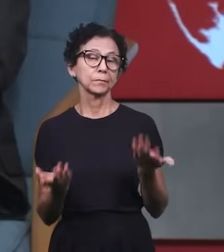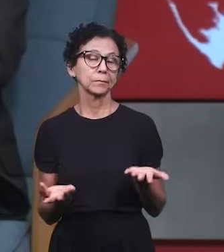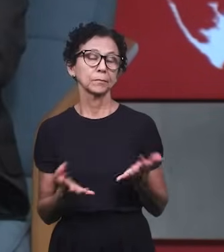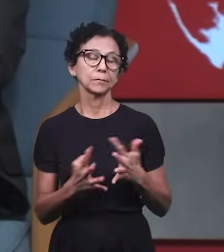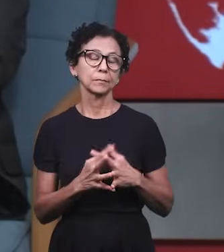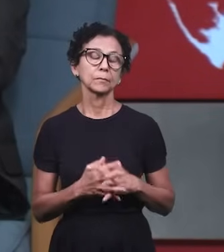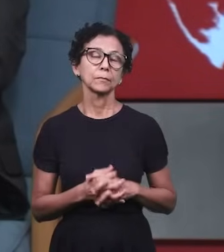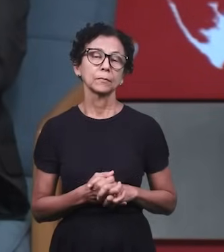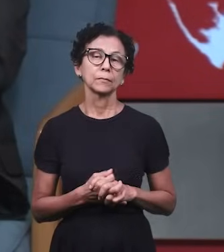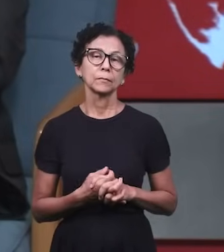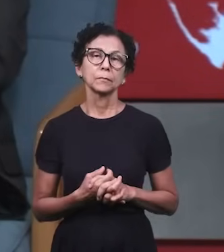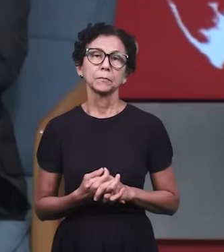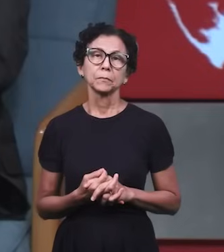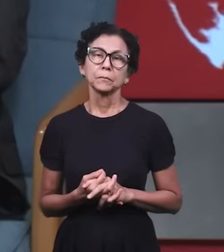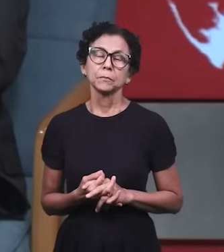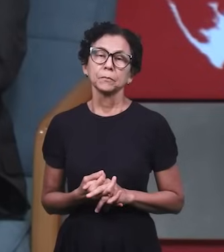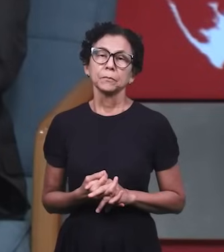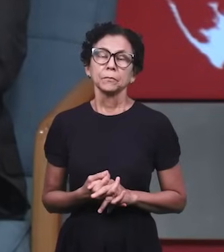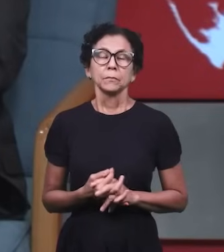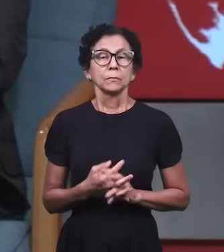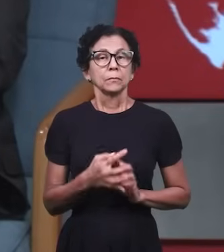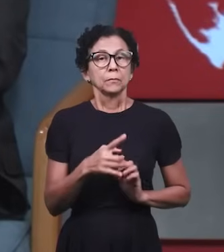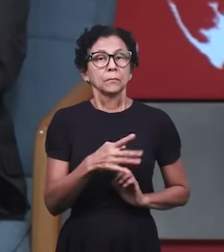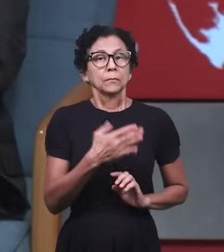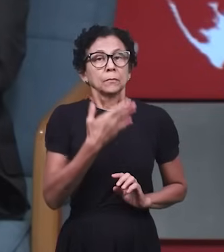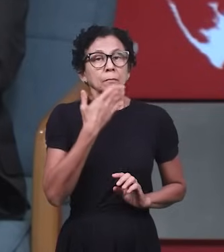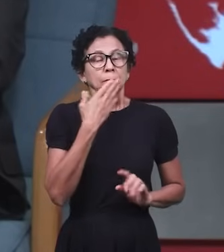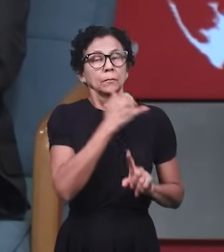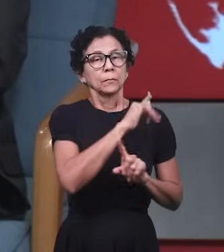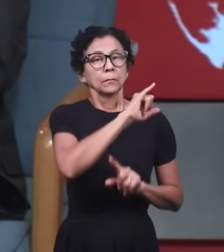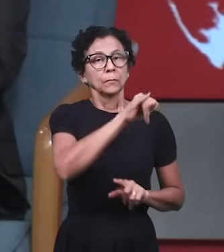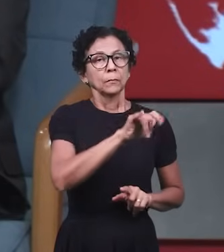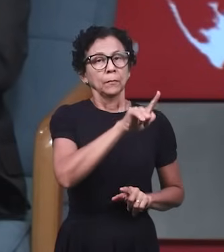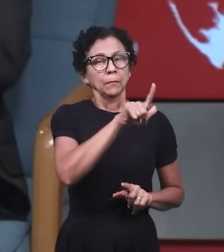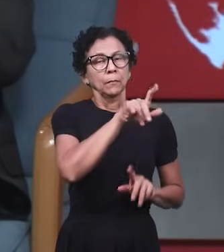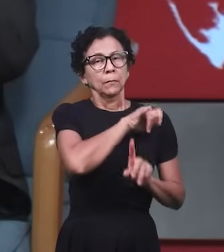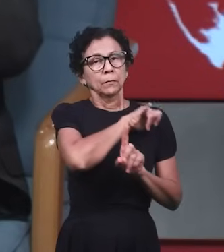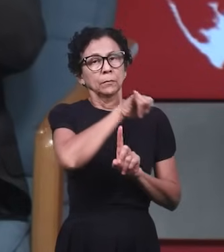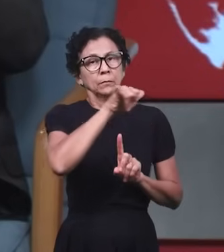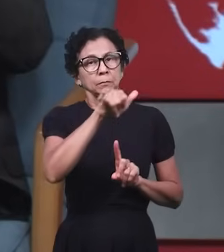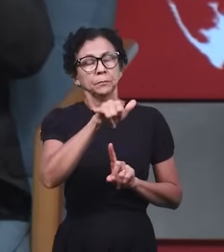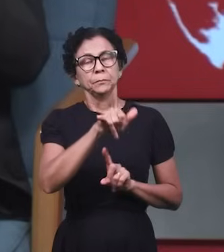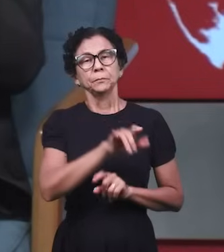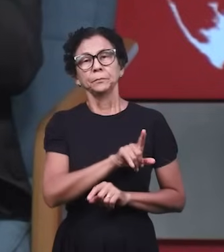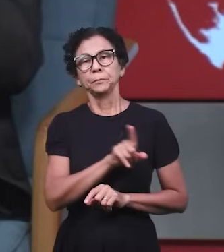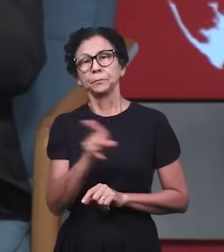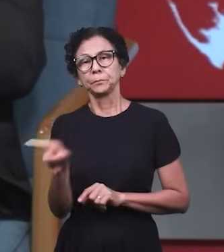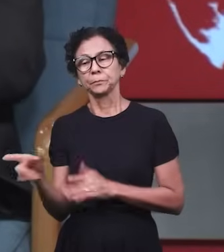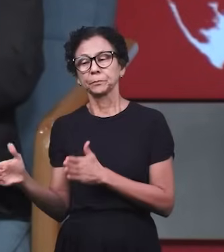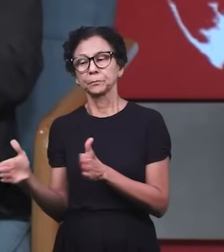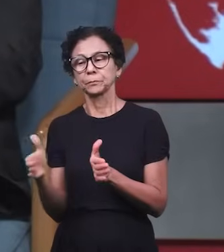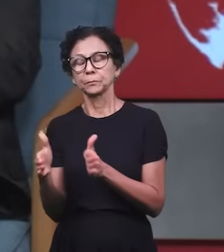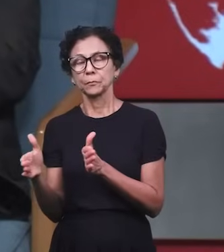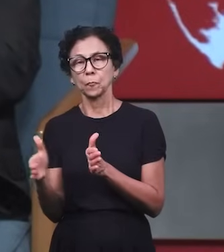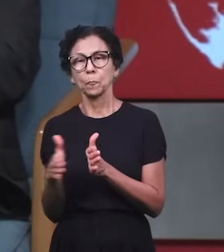sentido da profecia do profeta Joel. Então, todo esse